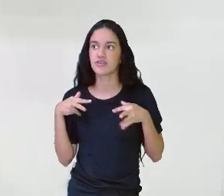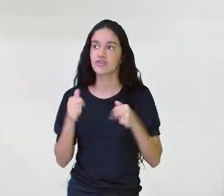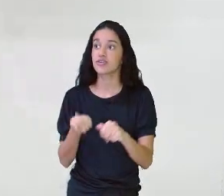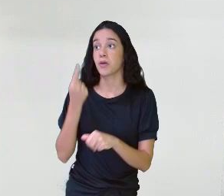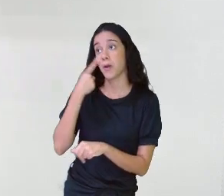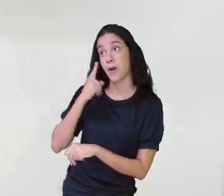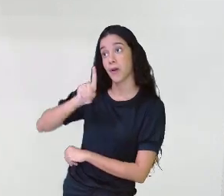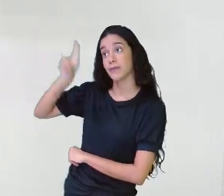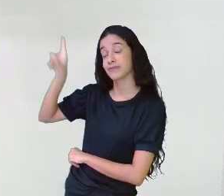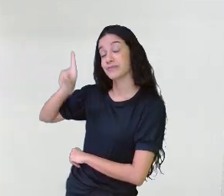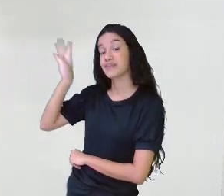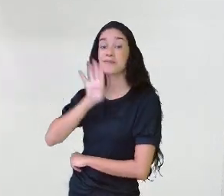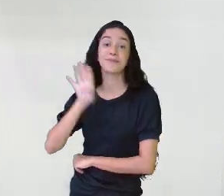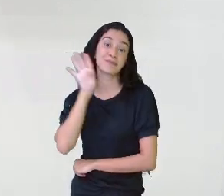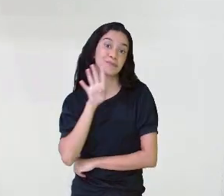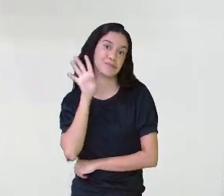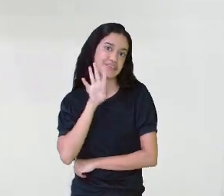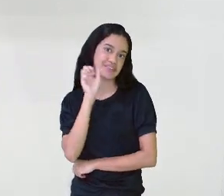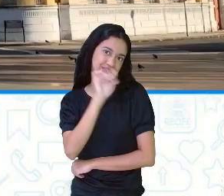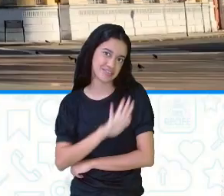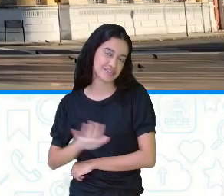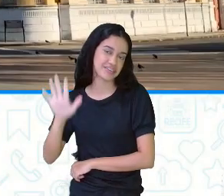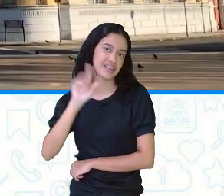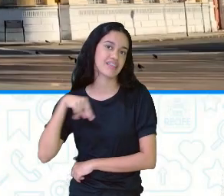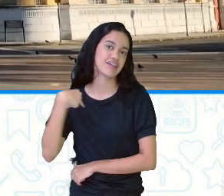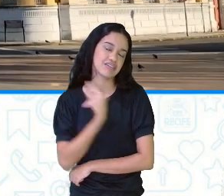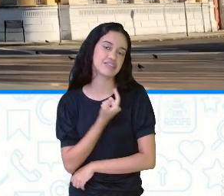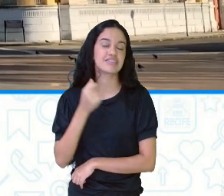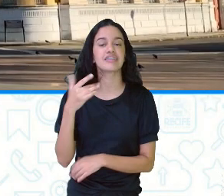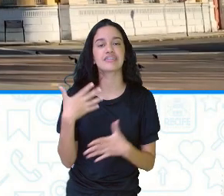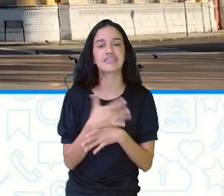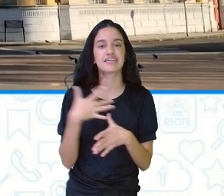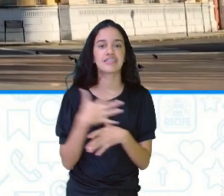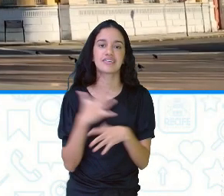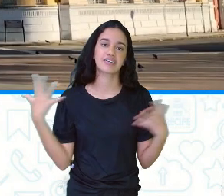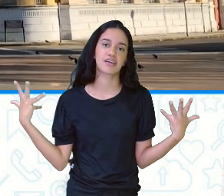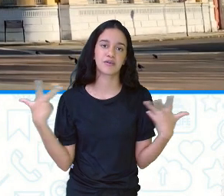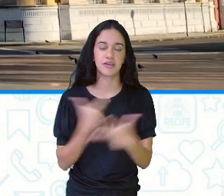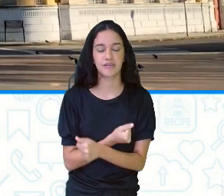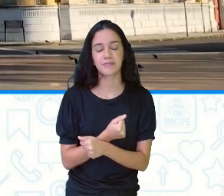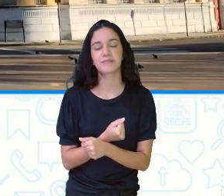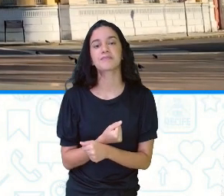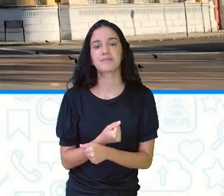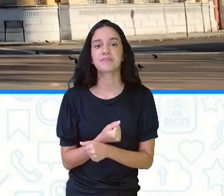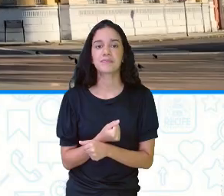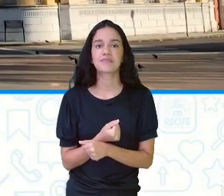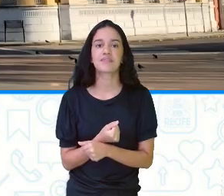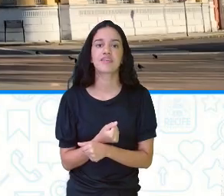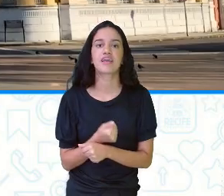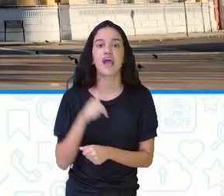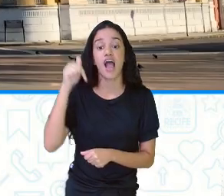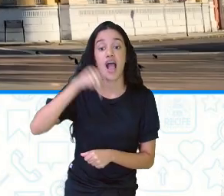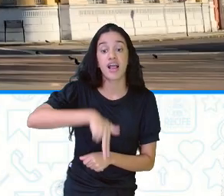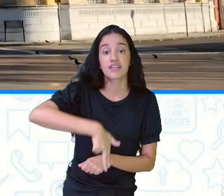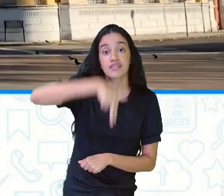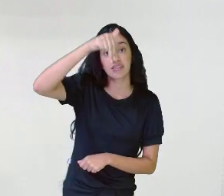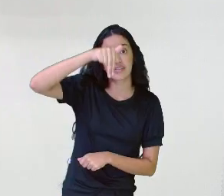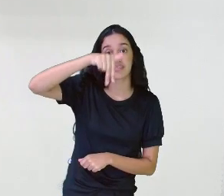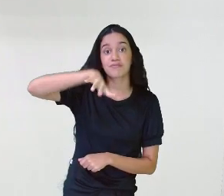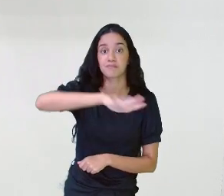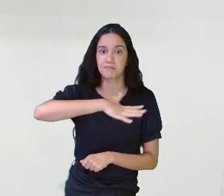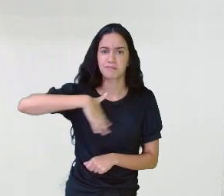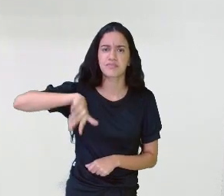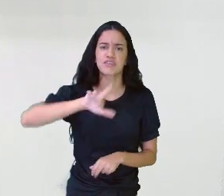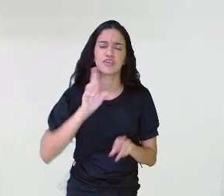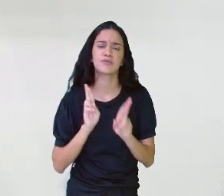até um fundo bem legal aqui da nossa cidade, que é maravilhosa, tá certo? A nossa cidade que fica na região Nordeste.